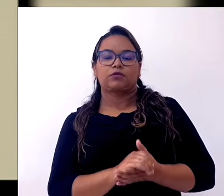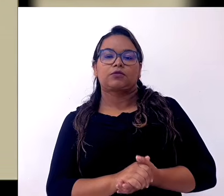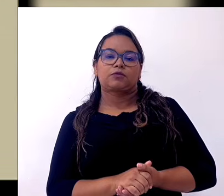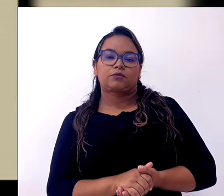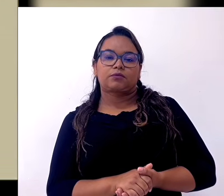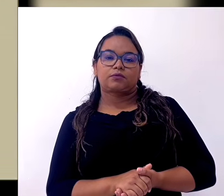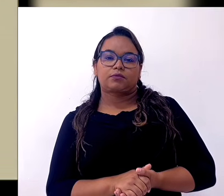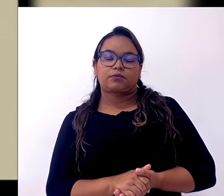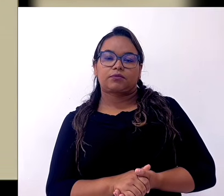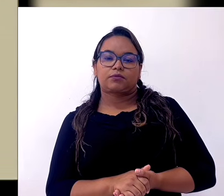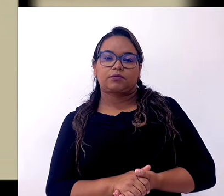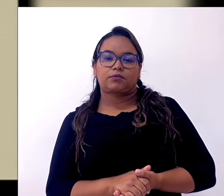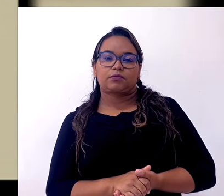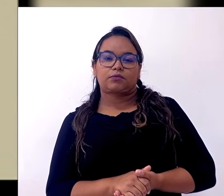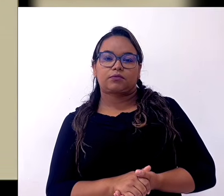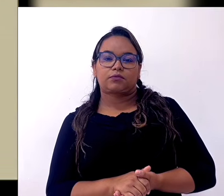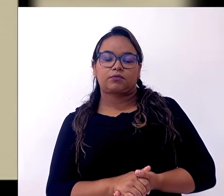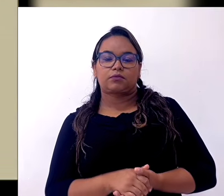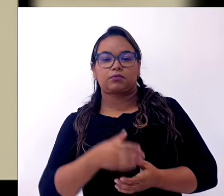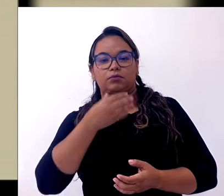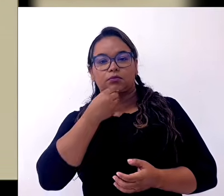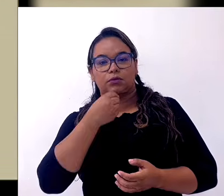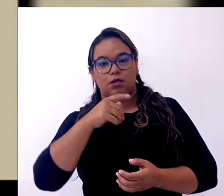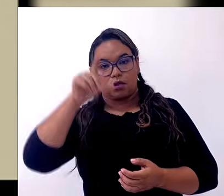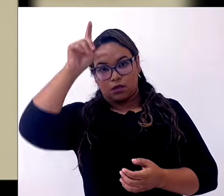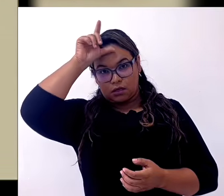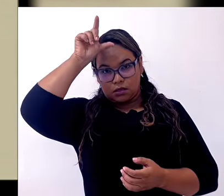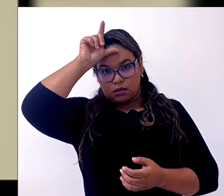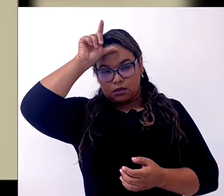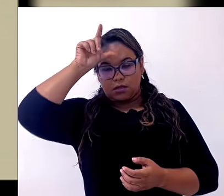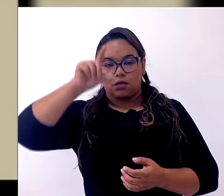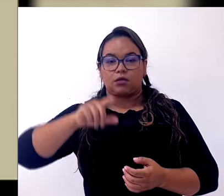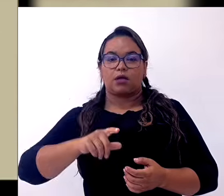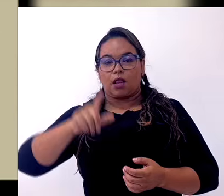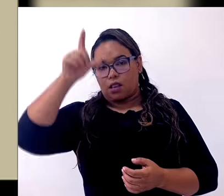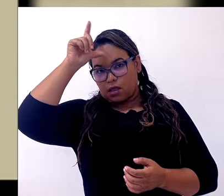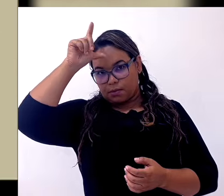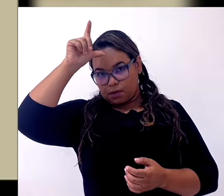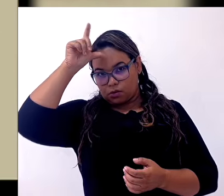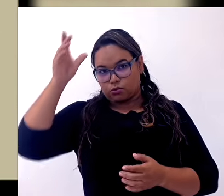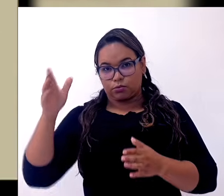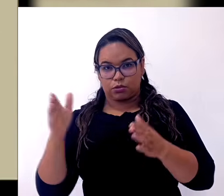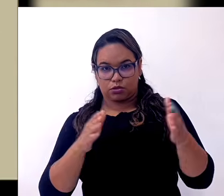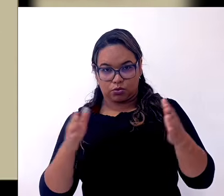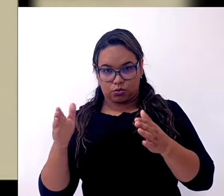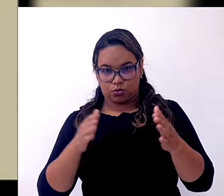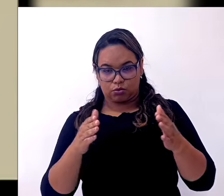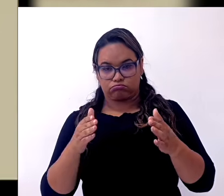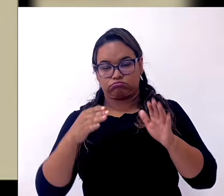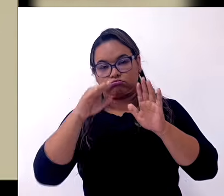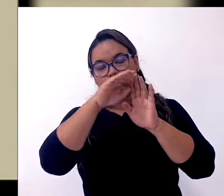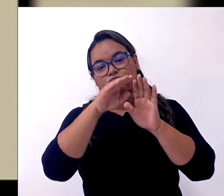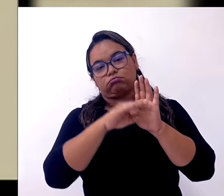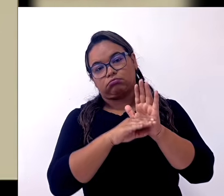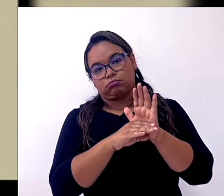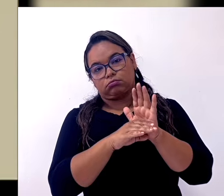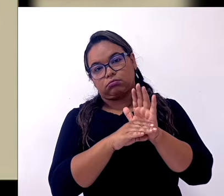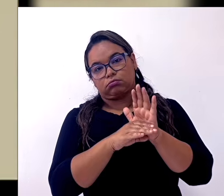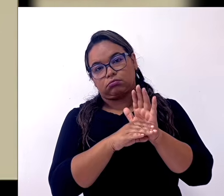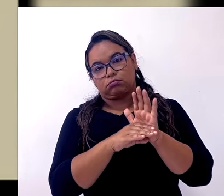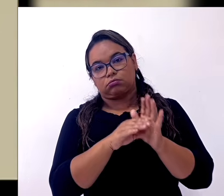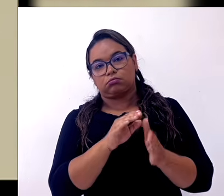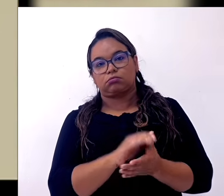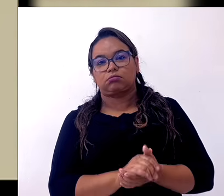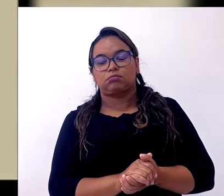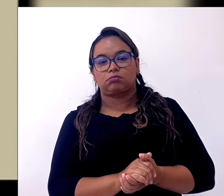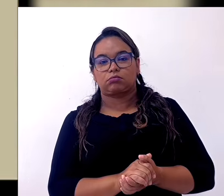foi planejado, bem, ele vai ser canonizado santo. Vocês acreditam nisso? Ele vai ser canonizado como santo por